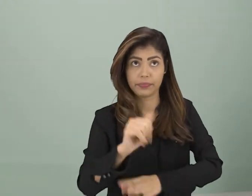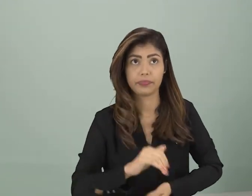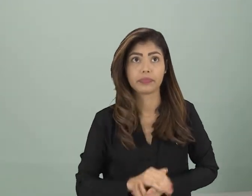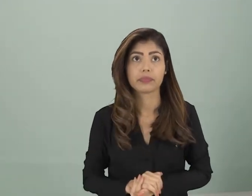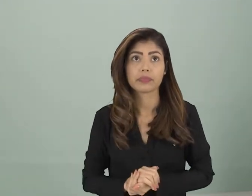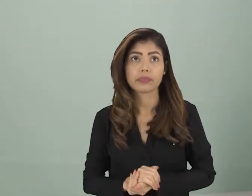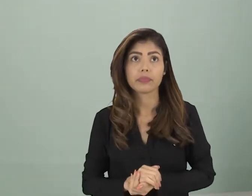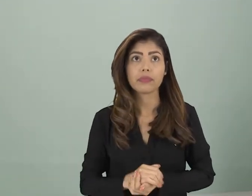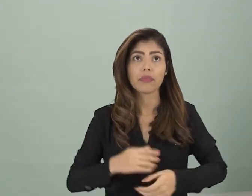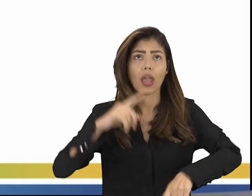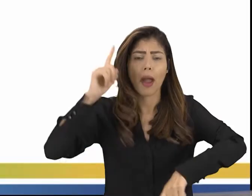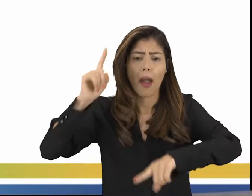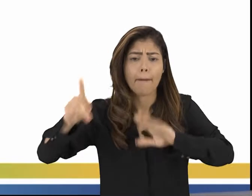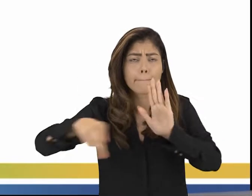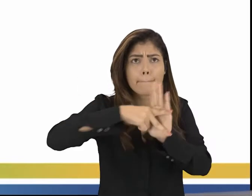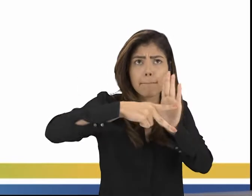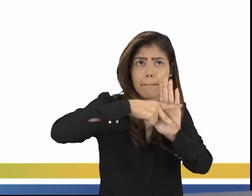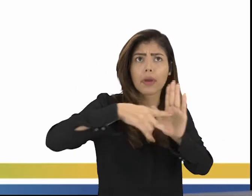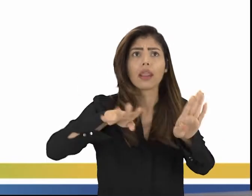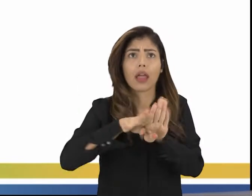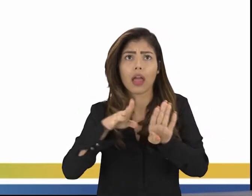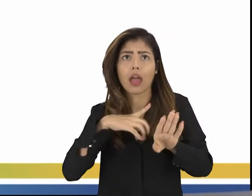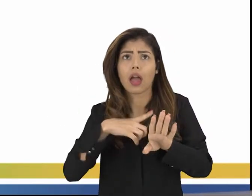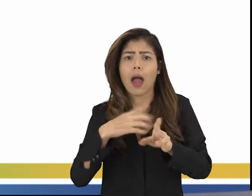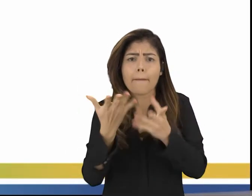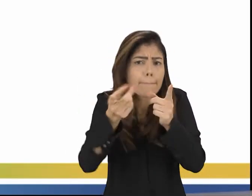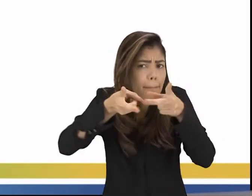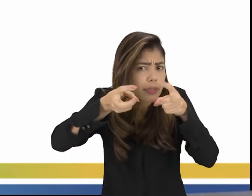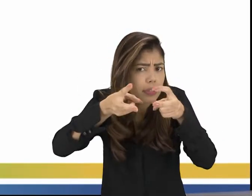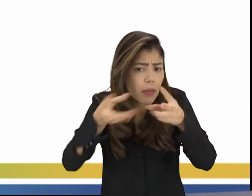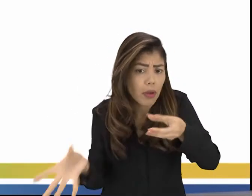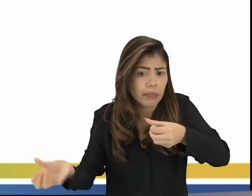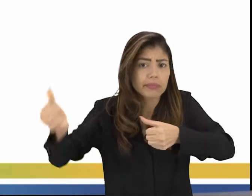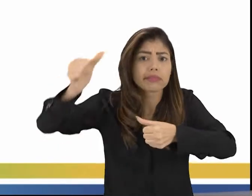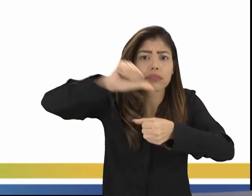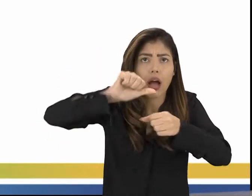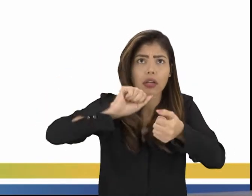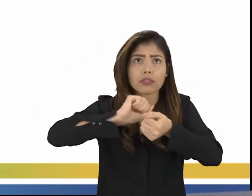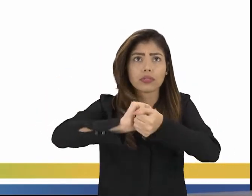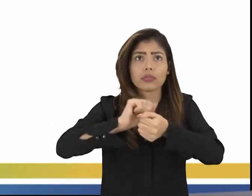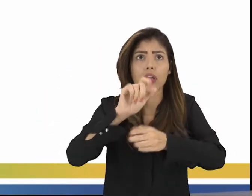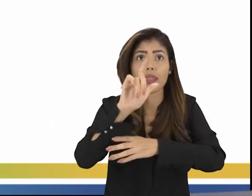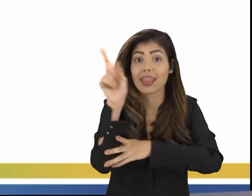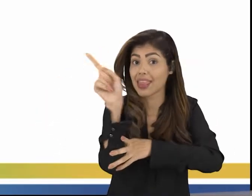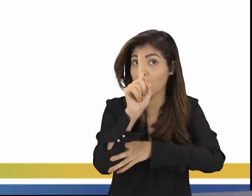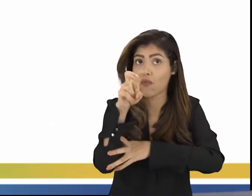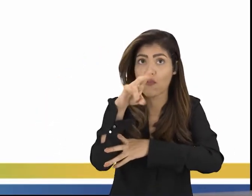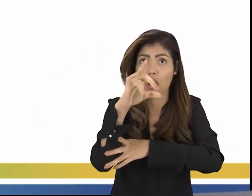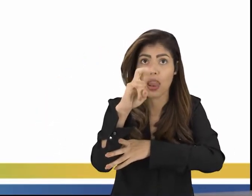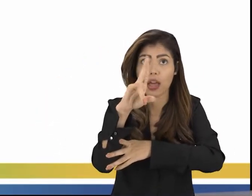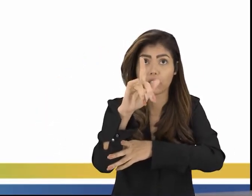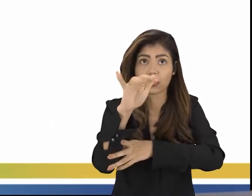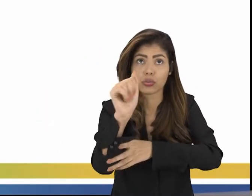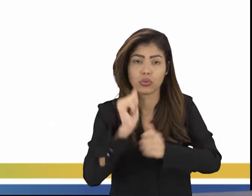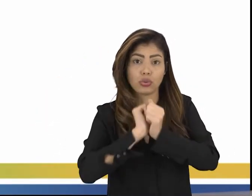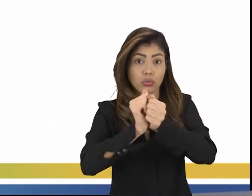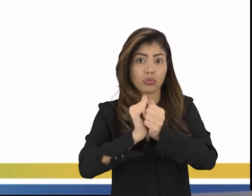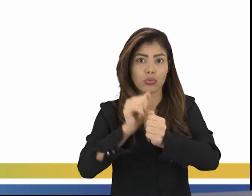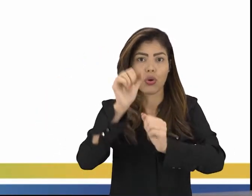As propriedades coligativas são aquelas que percebemos quando é adicionado um soluto não volátil a um